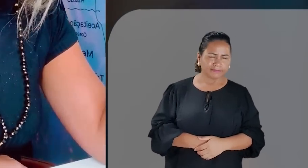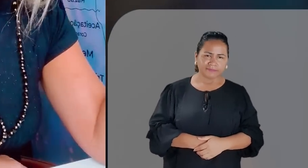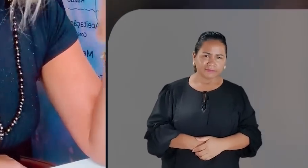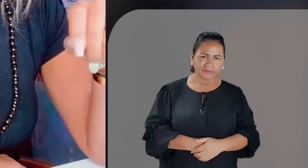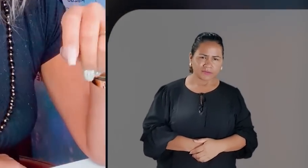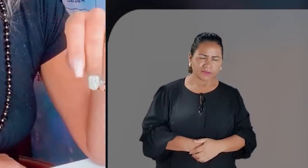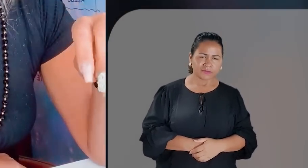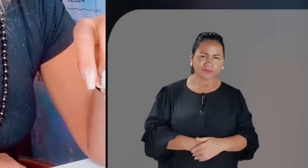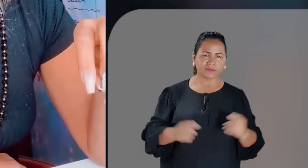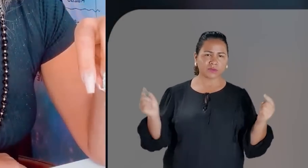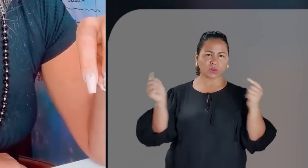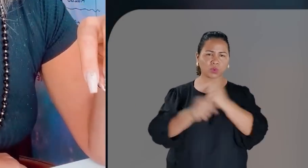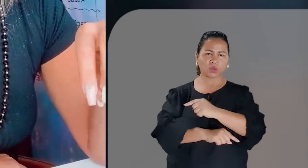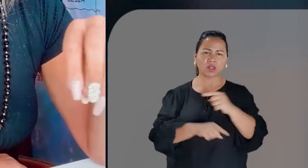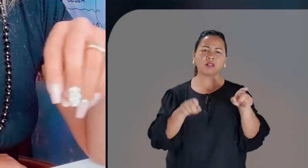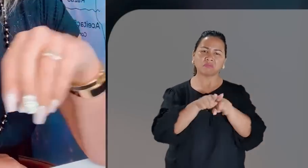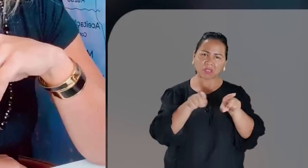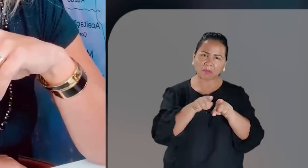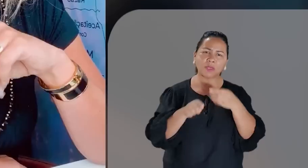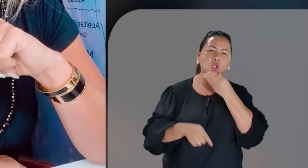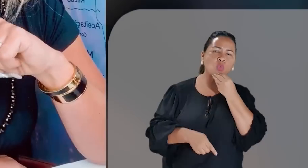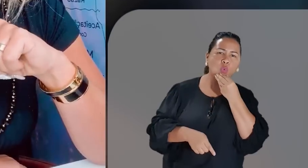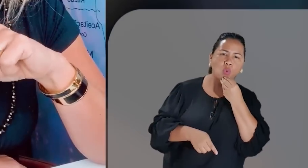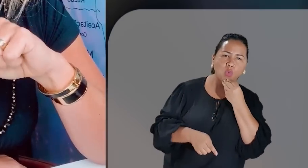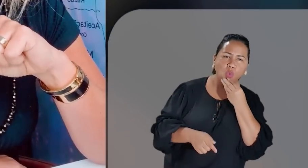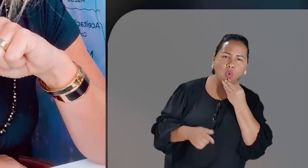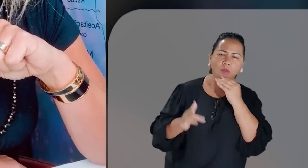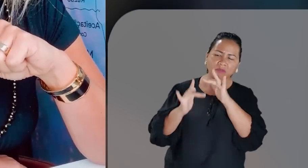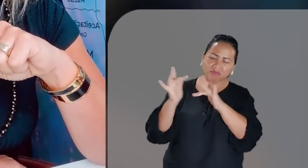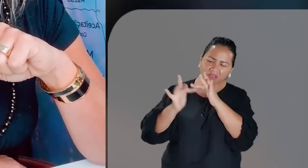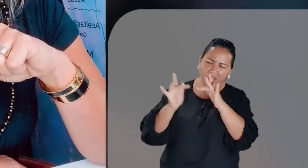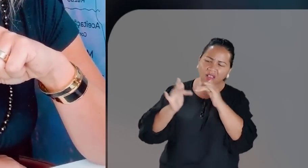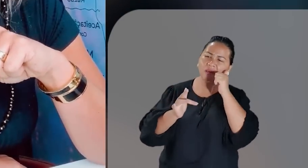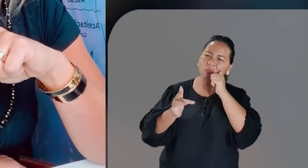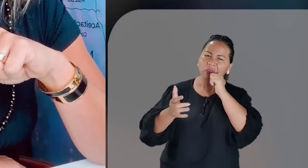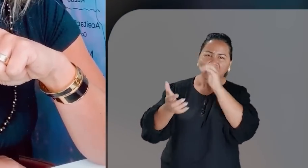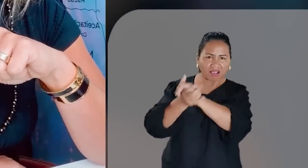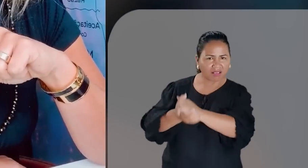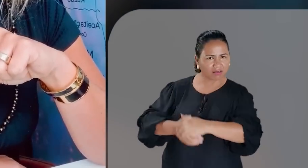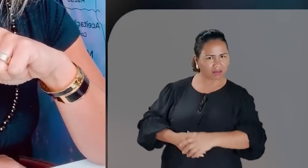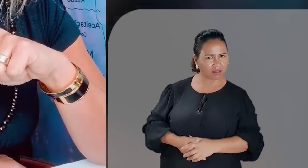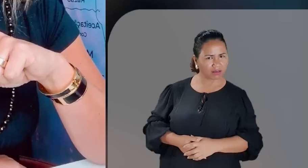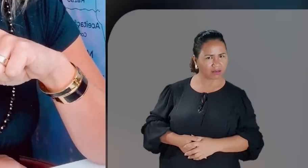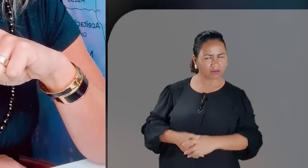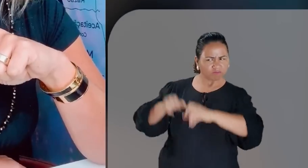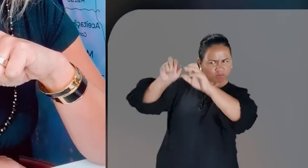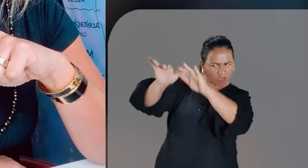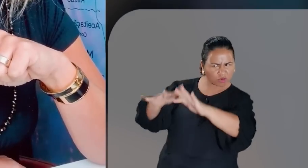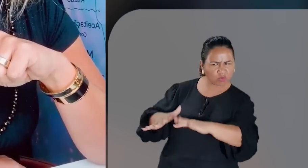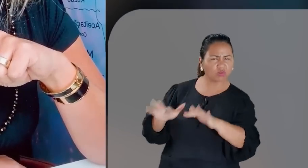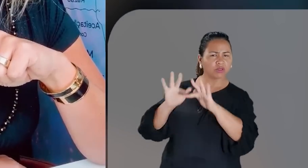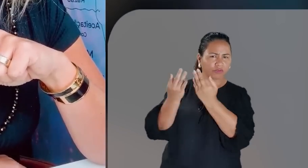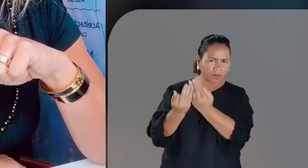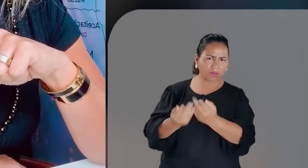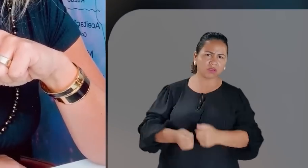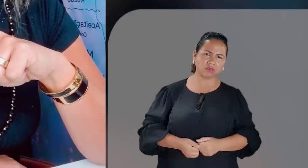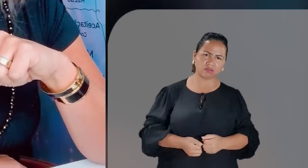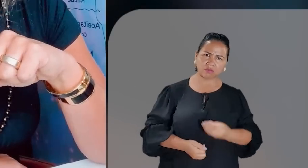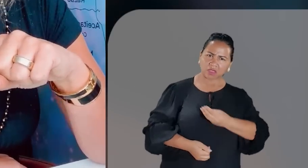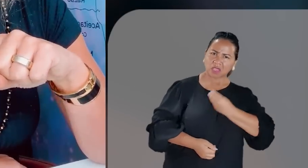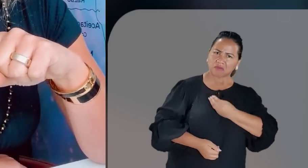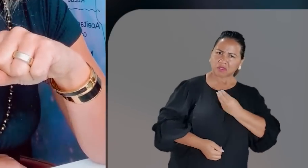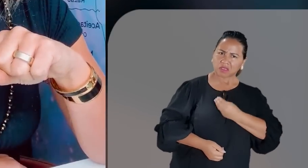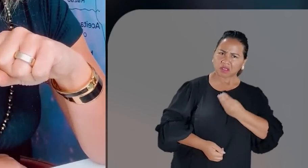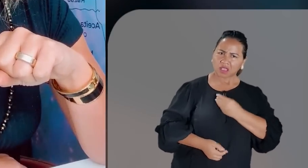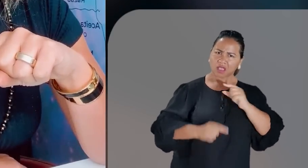casa, quando você está saindo lá com a esposa do outro. Que vergonha, que vergonha. A vida não é